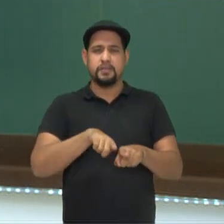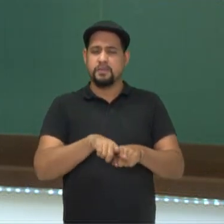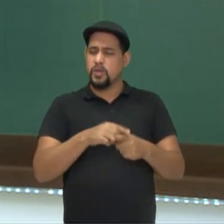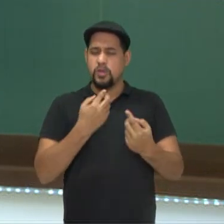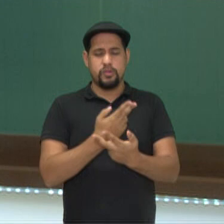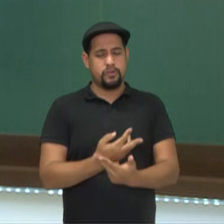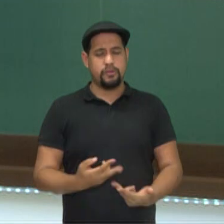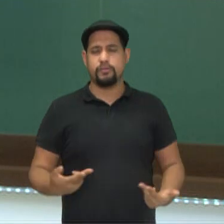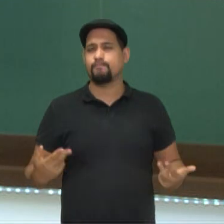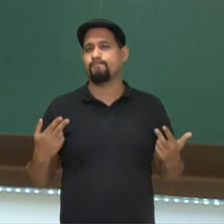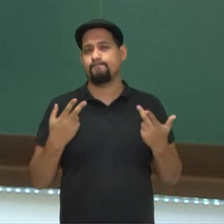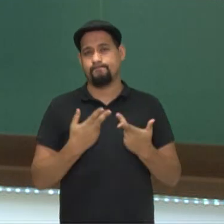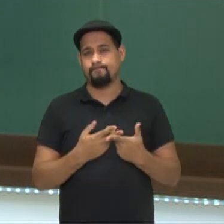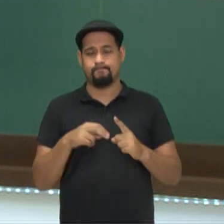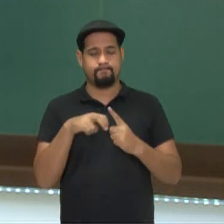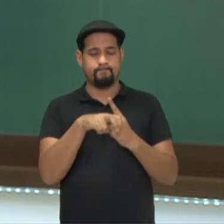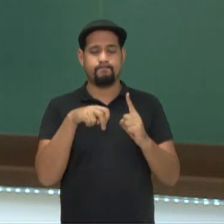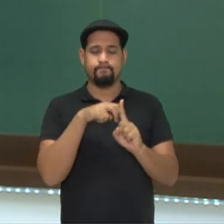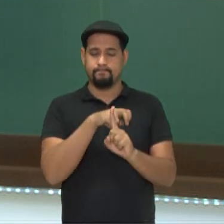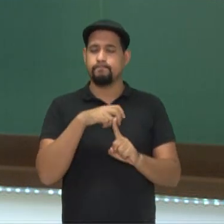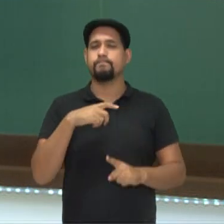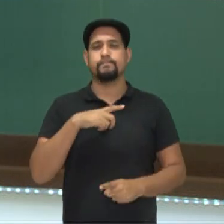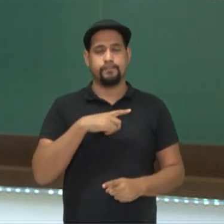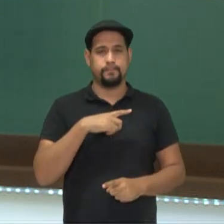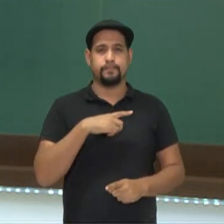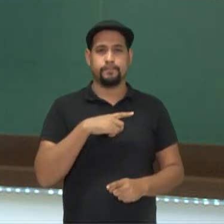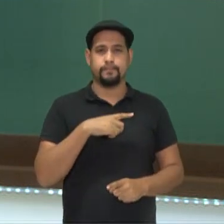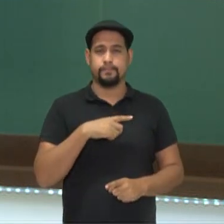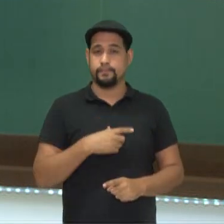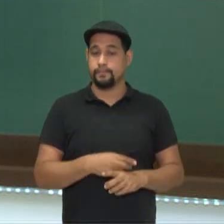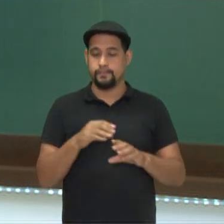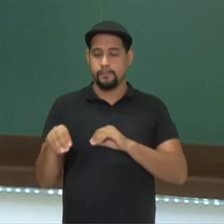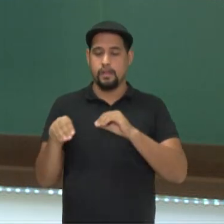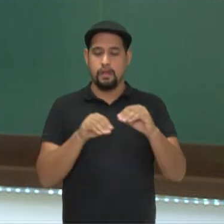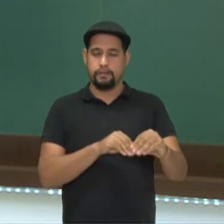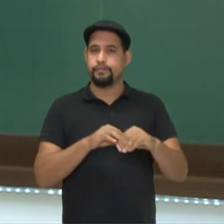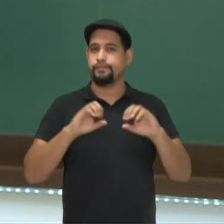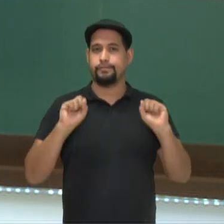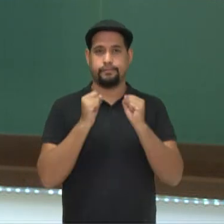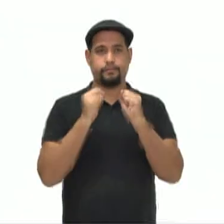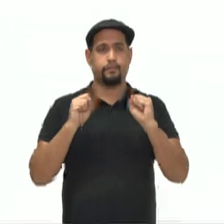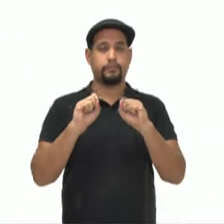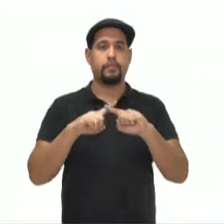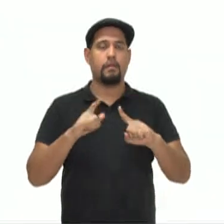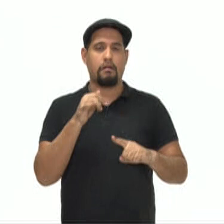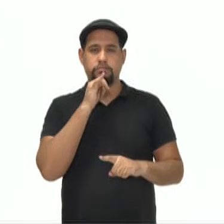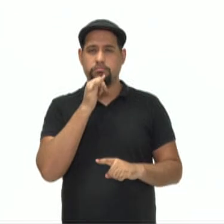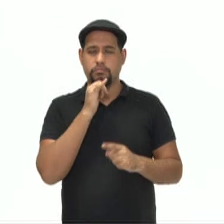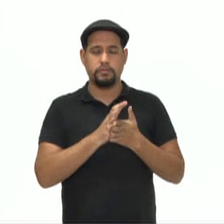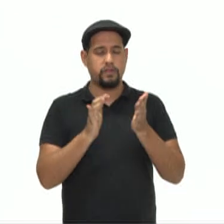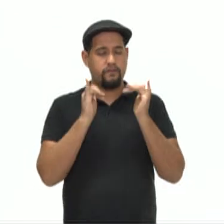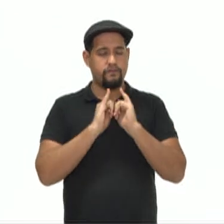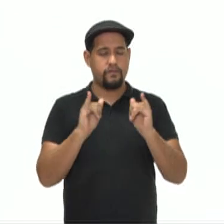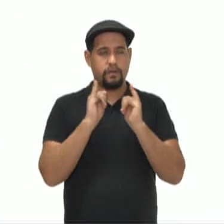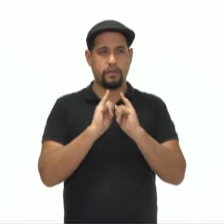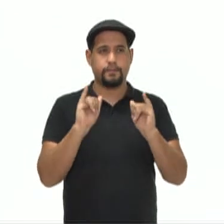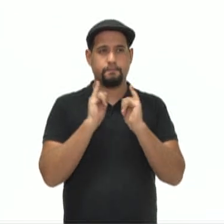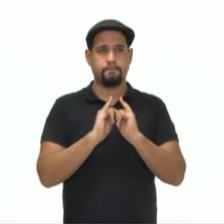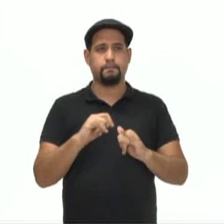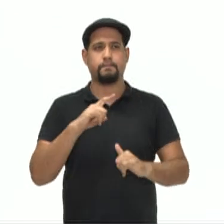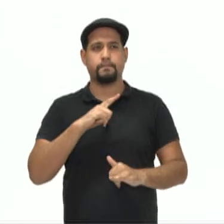artística, enfim, em várias modalidades. Existe, tá? Essa é a migração por esporte. De acordo com os dados do